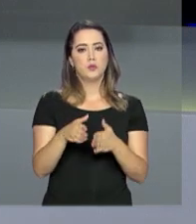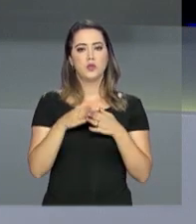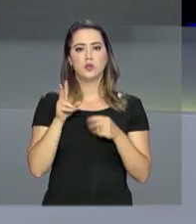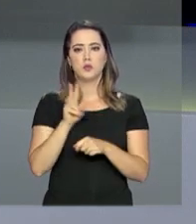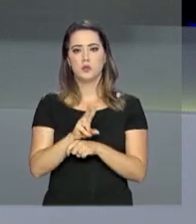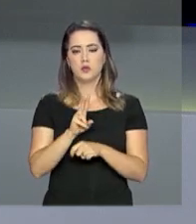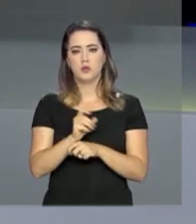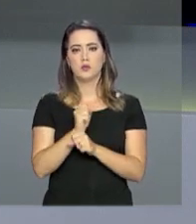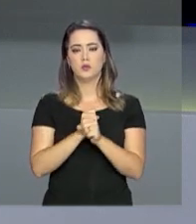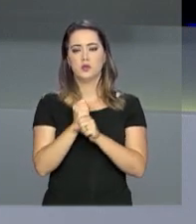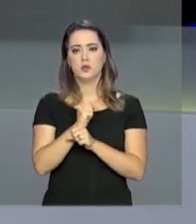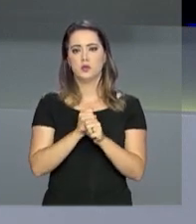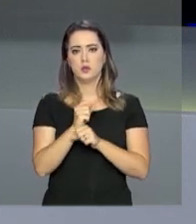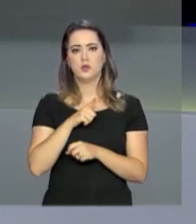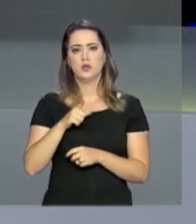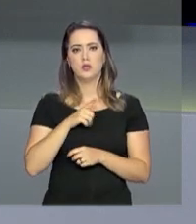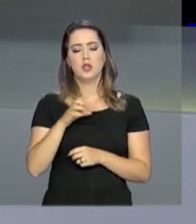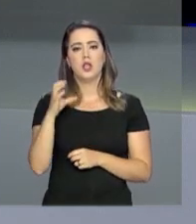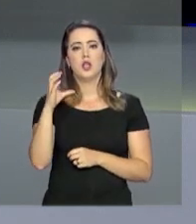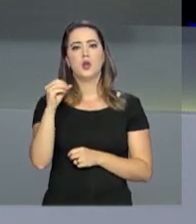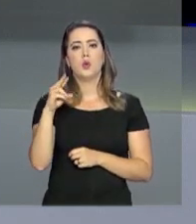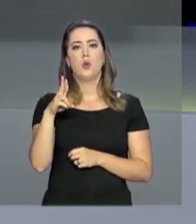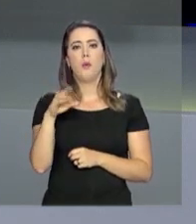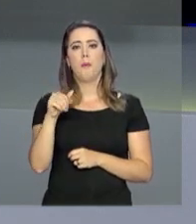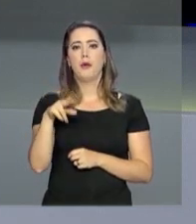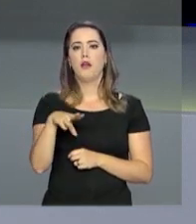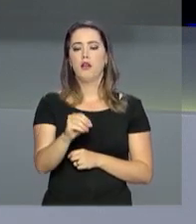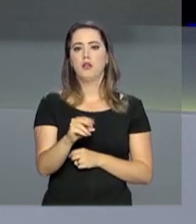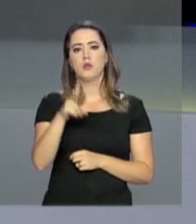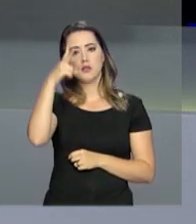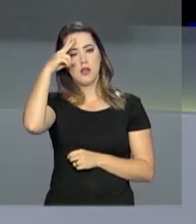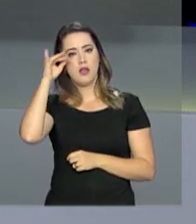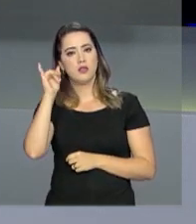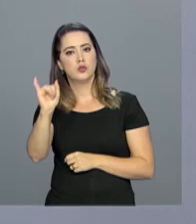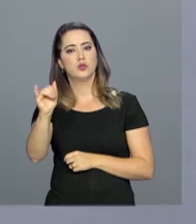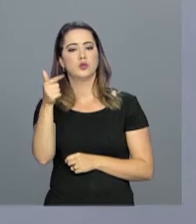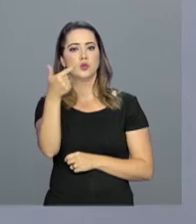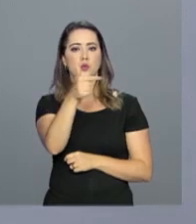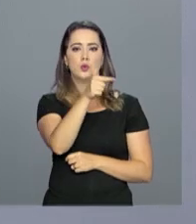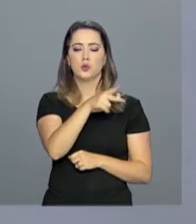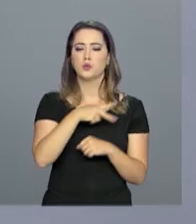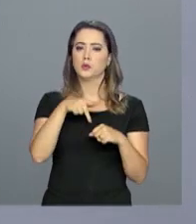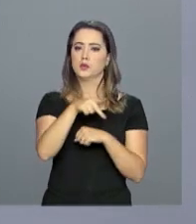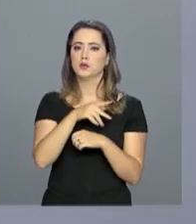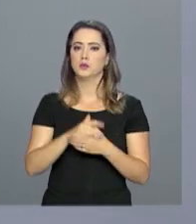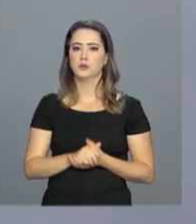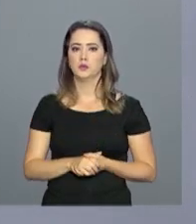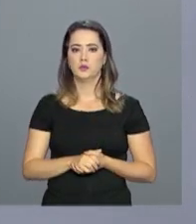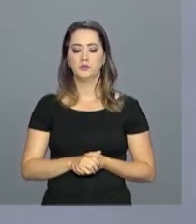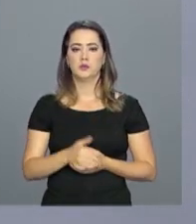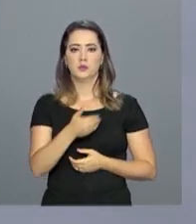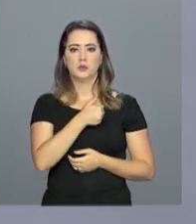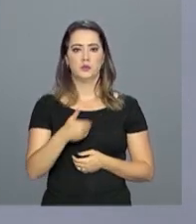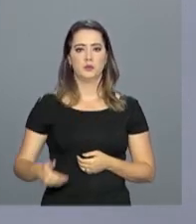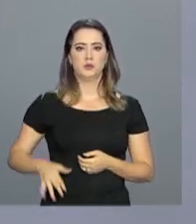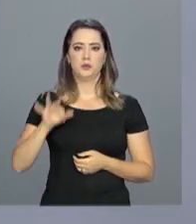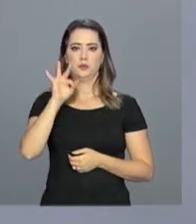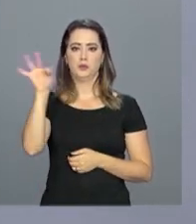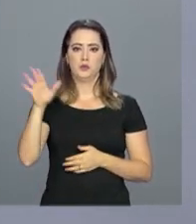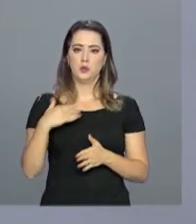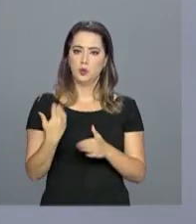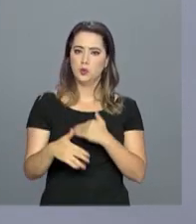estão as solicitações de cubanos haitianos e outras nacionalidades o governo federal mantém o sistema